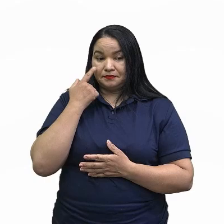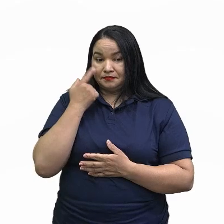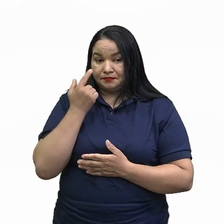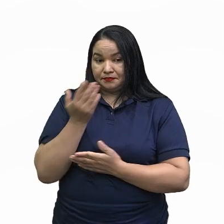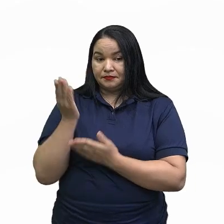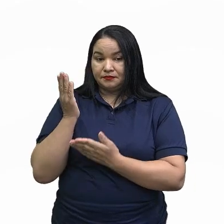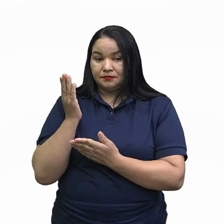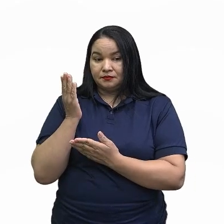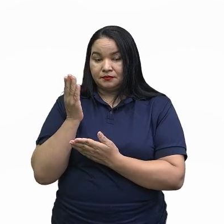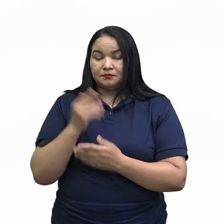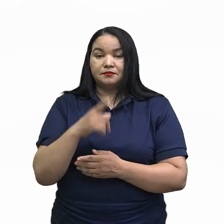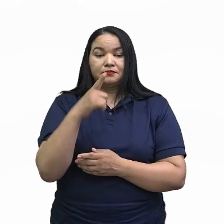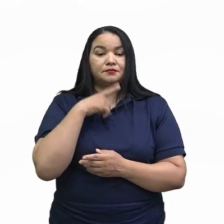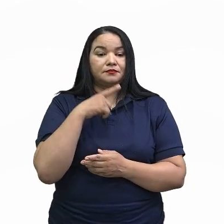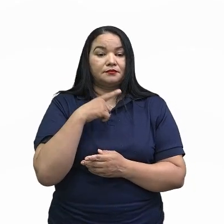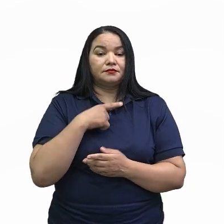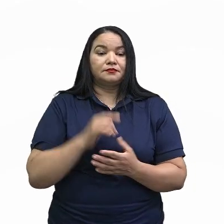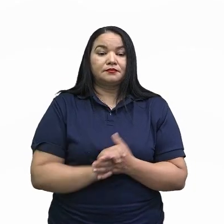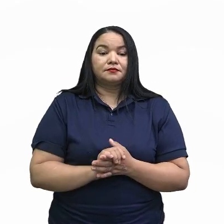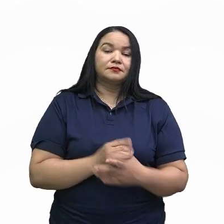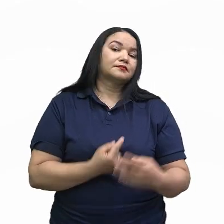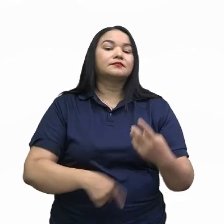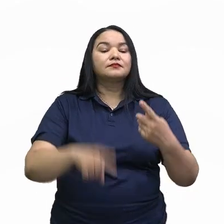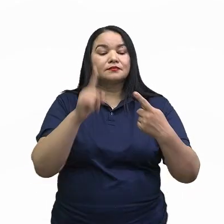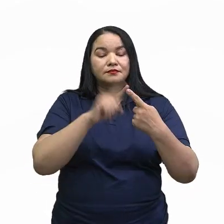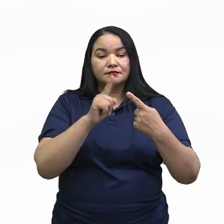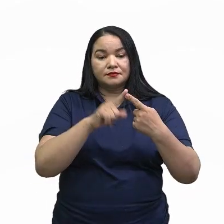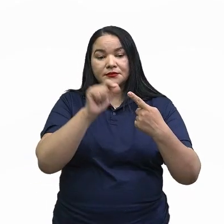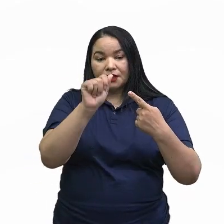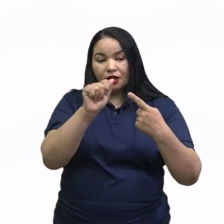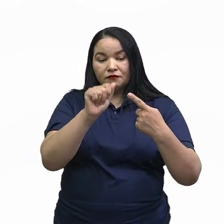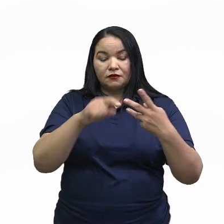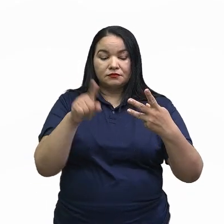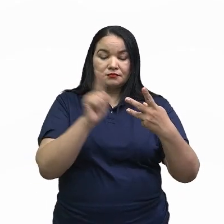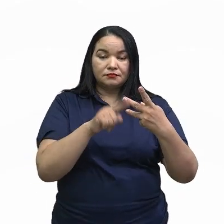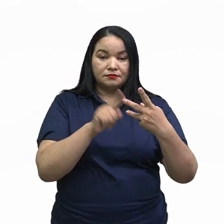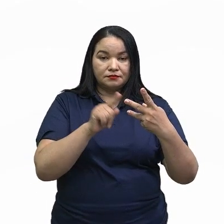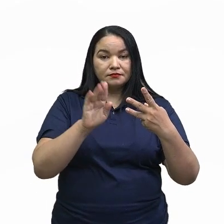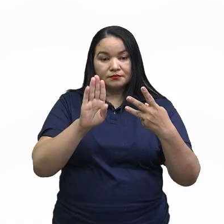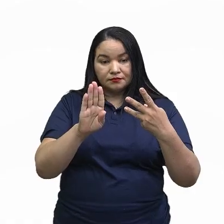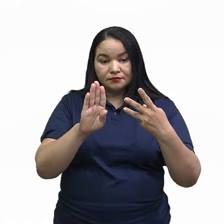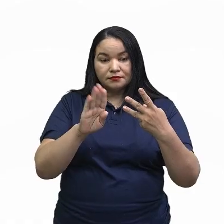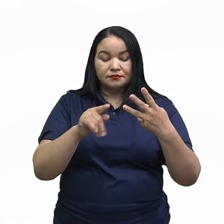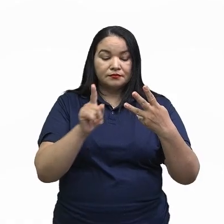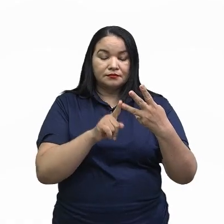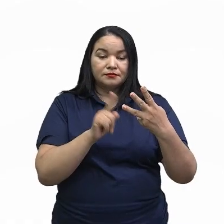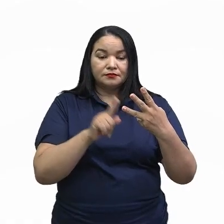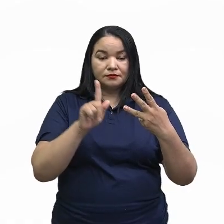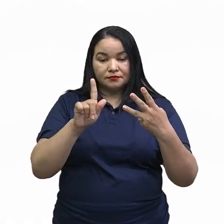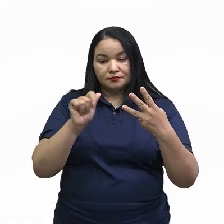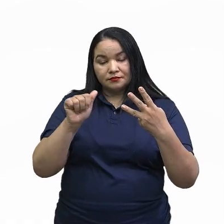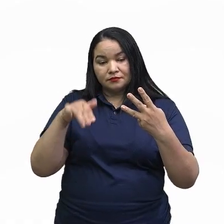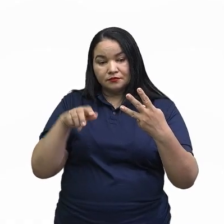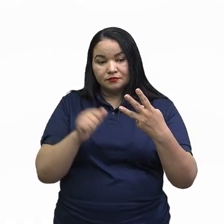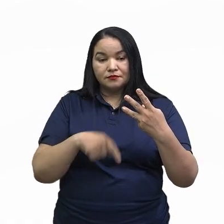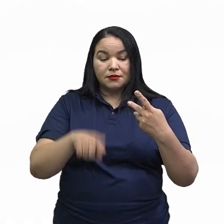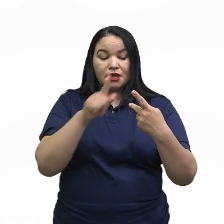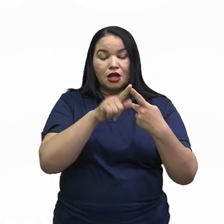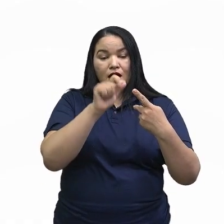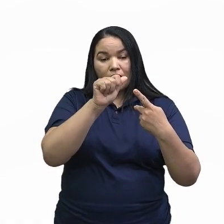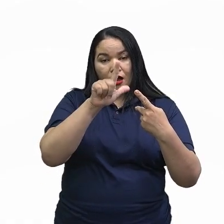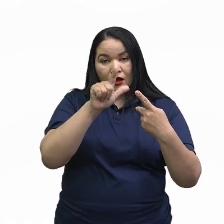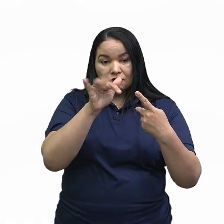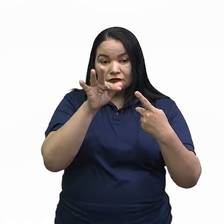ladinho. Nós temos, né, as partículas alfa, beta e gama, reforçando um pouquinho dos conceitos. A